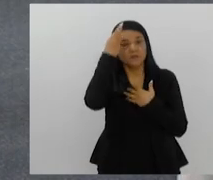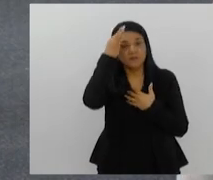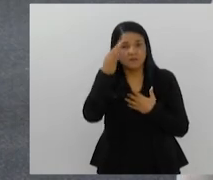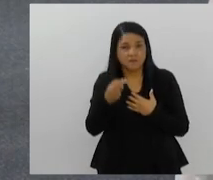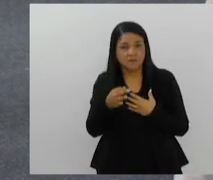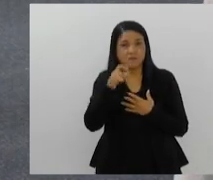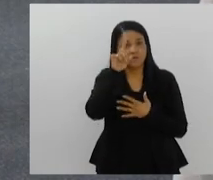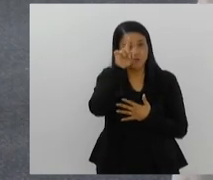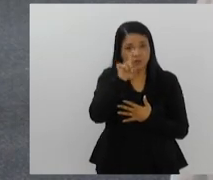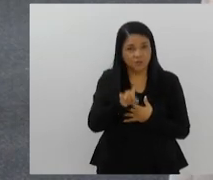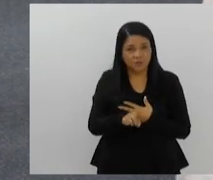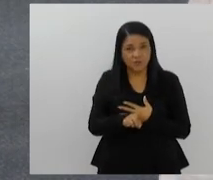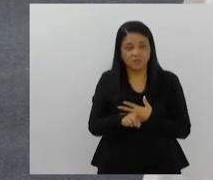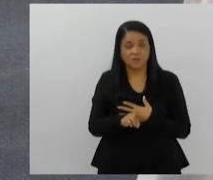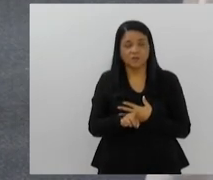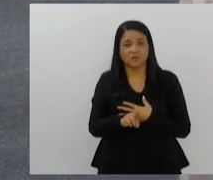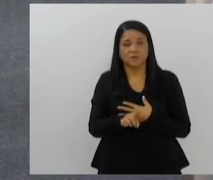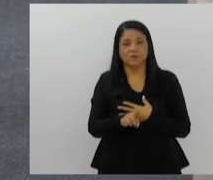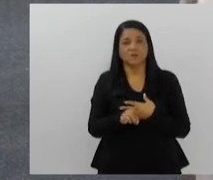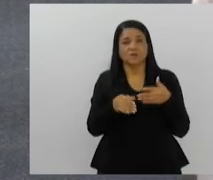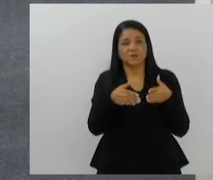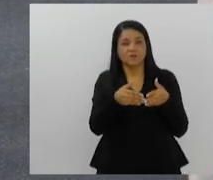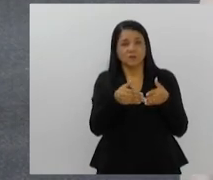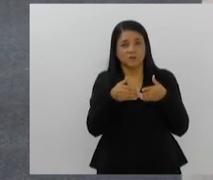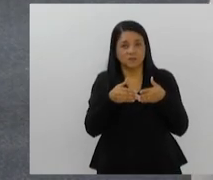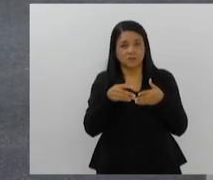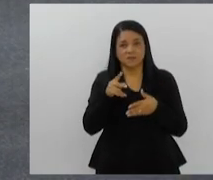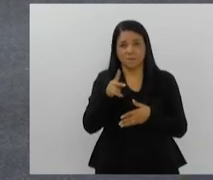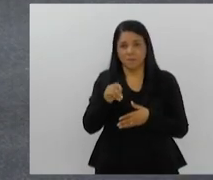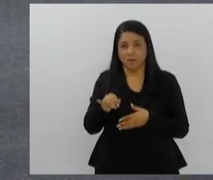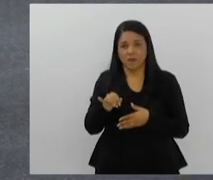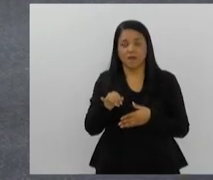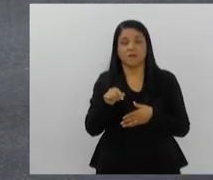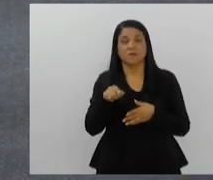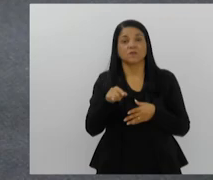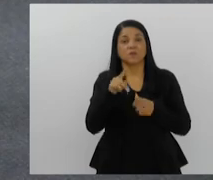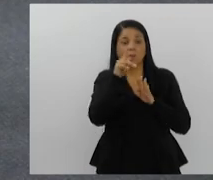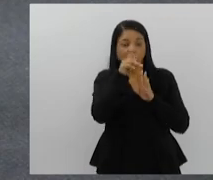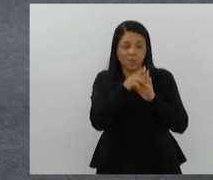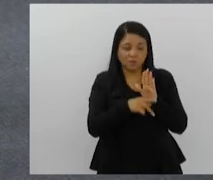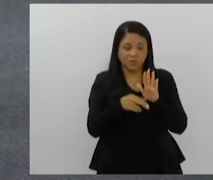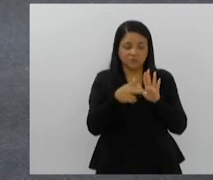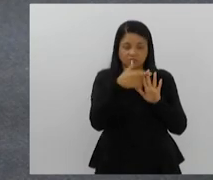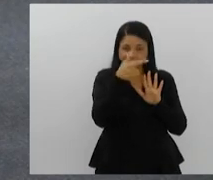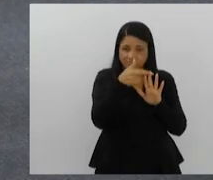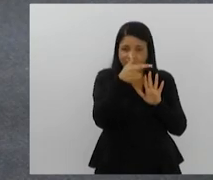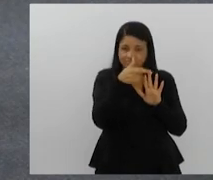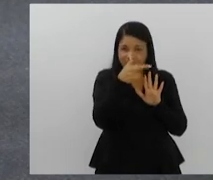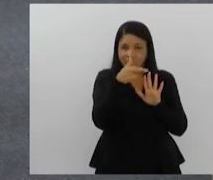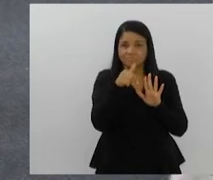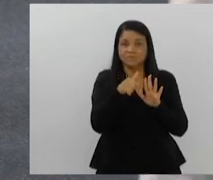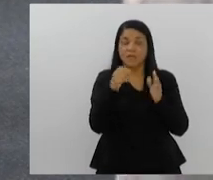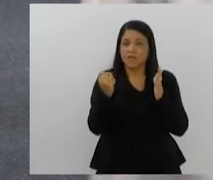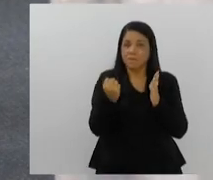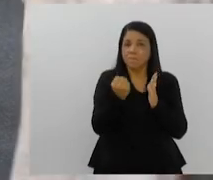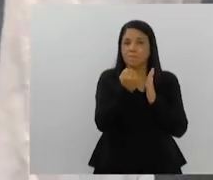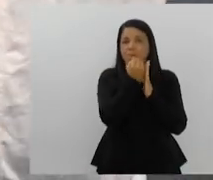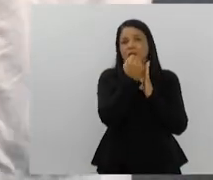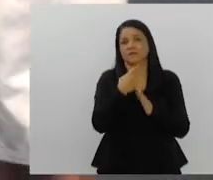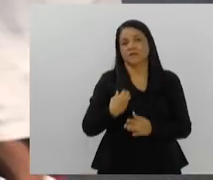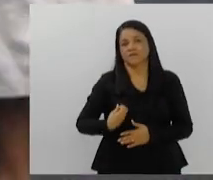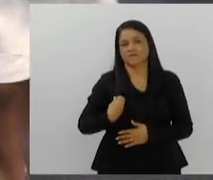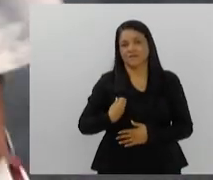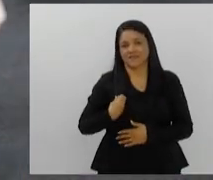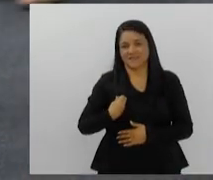este direito estendido como licença paternidade, afirmado no projeto de resolução, impacta, inclusive, a vida